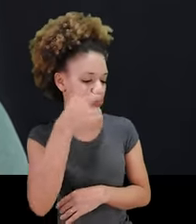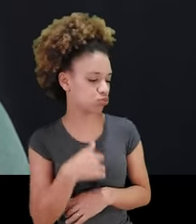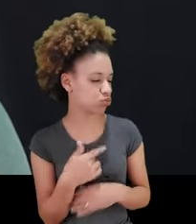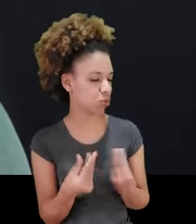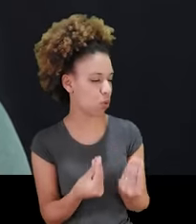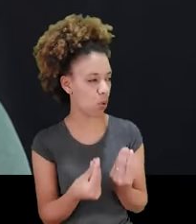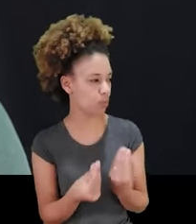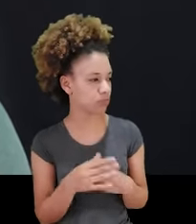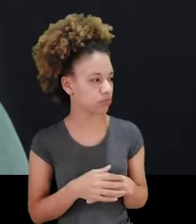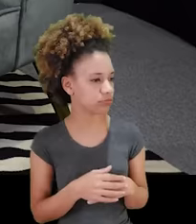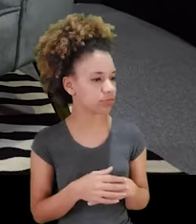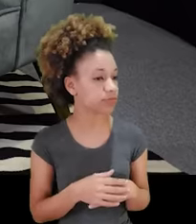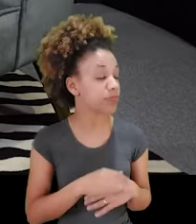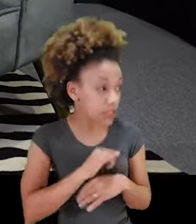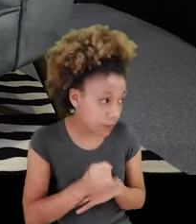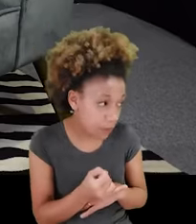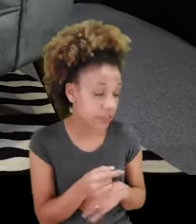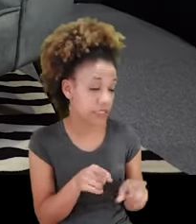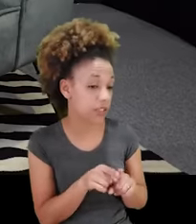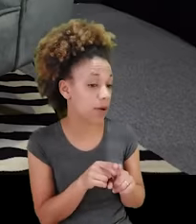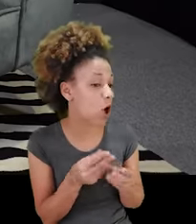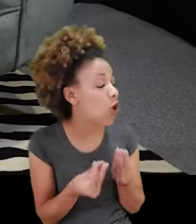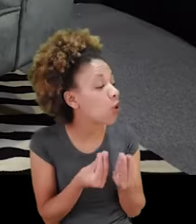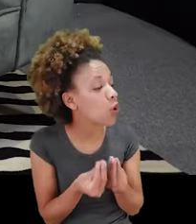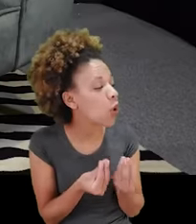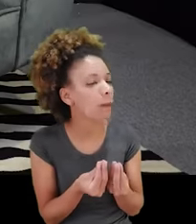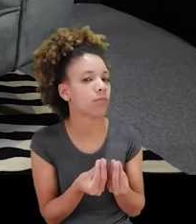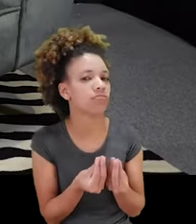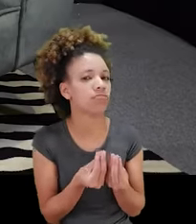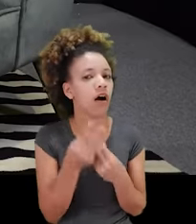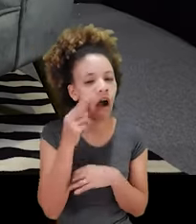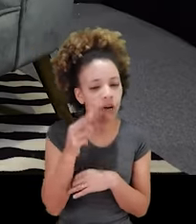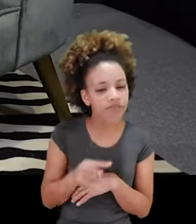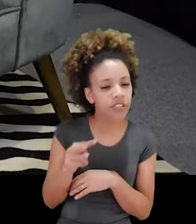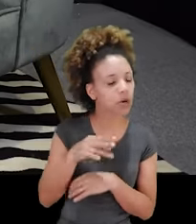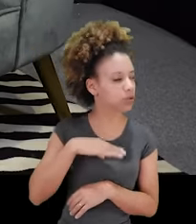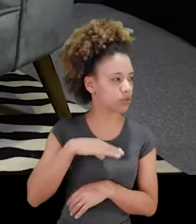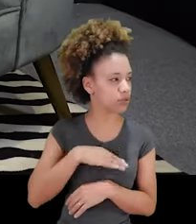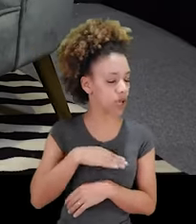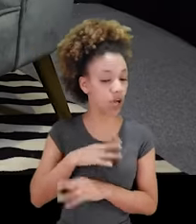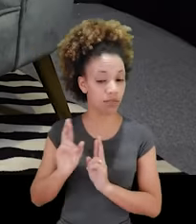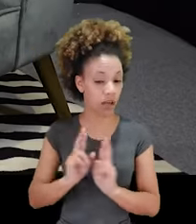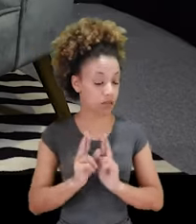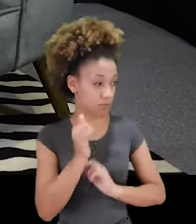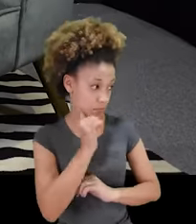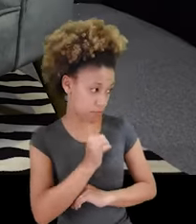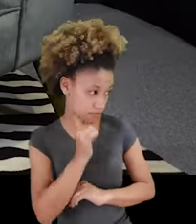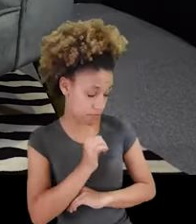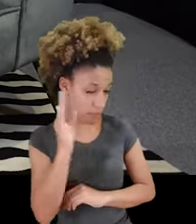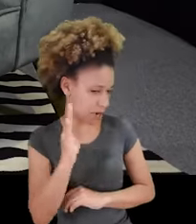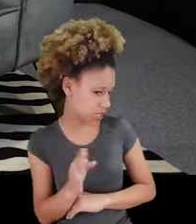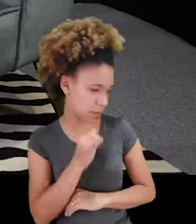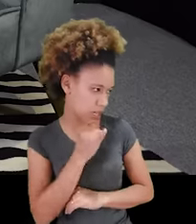Como é que é o encontro? E aproveitando essa deixa, como a visão geral dos portugueses é com relação às mulheres brasileiras?